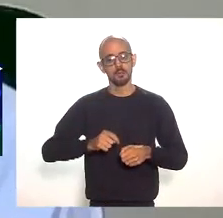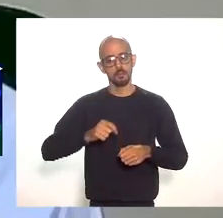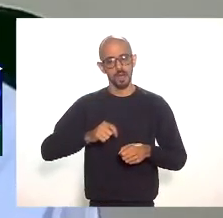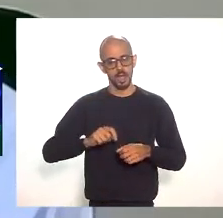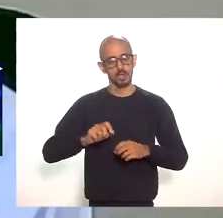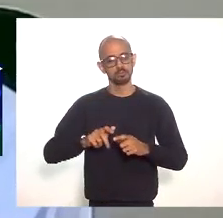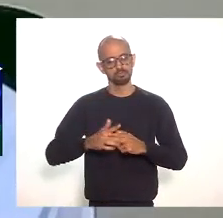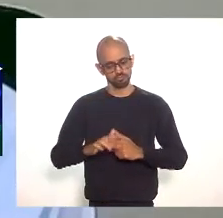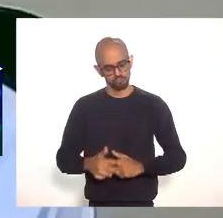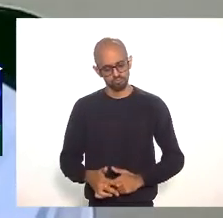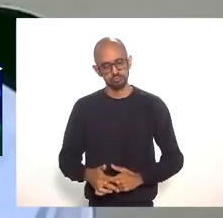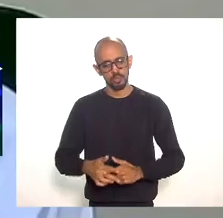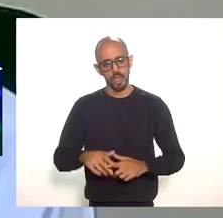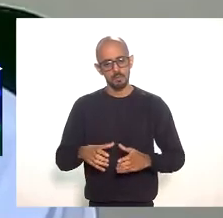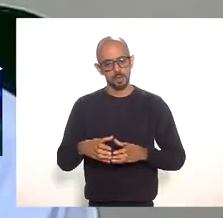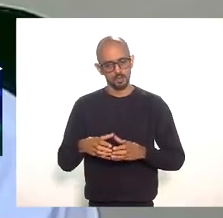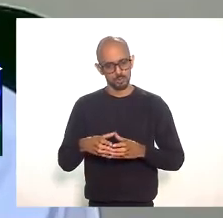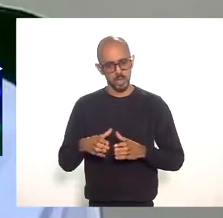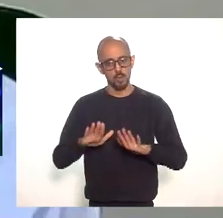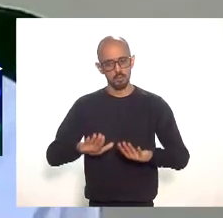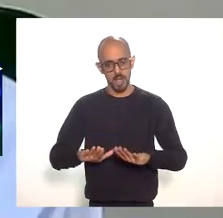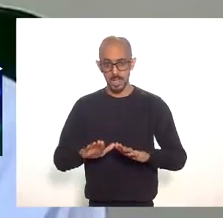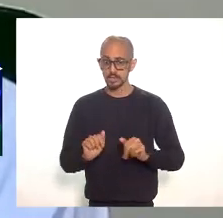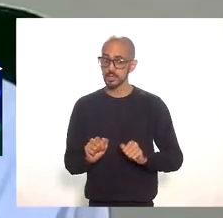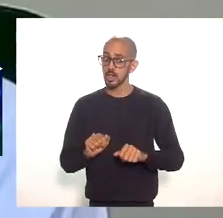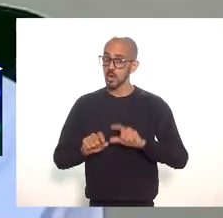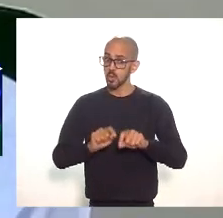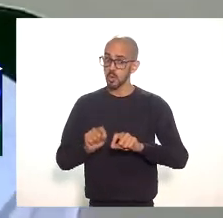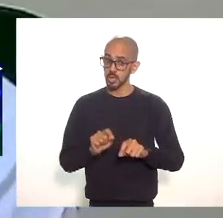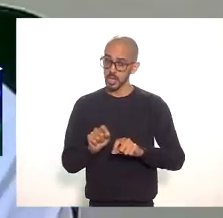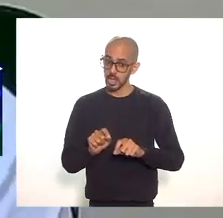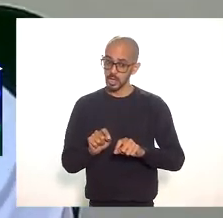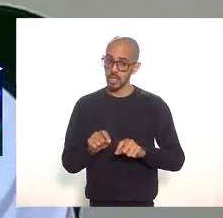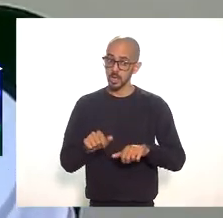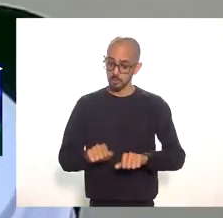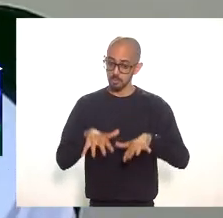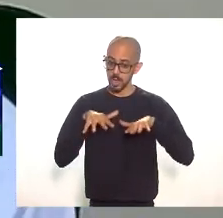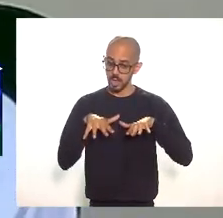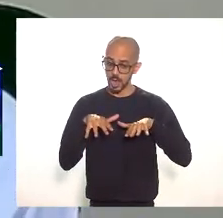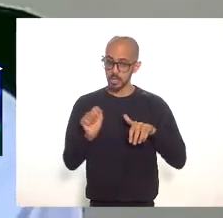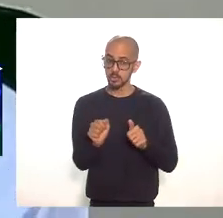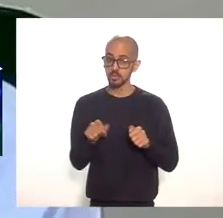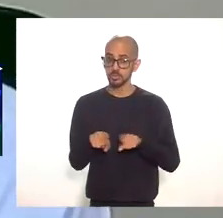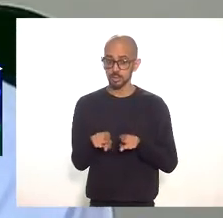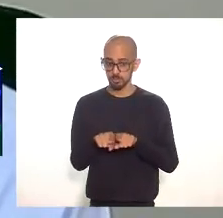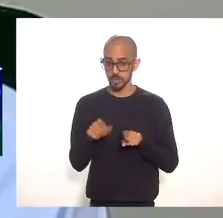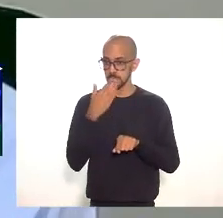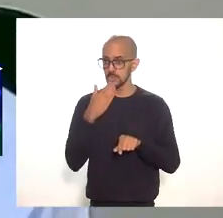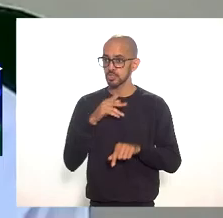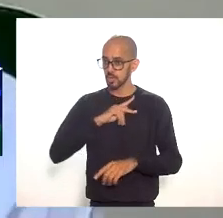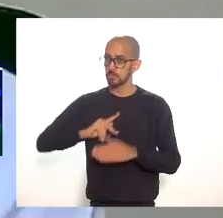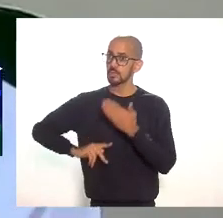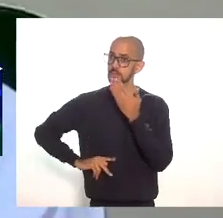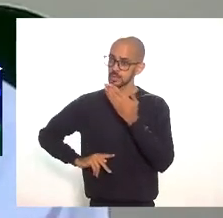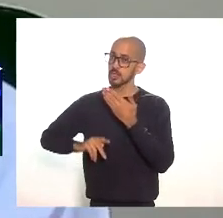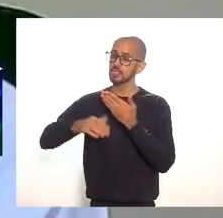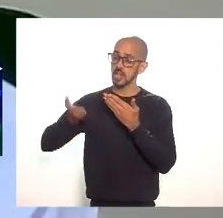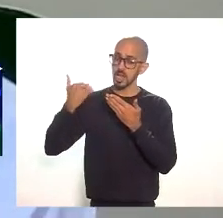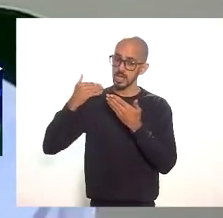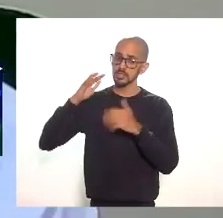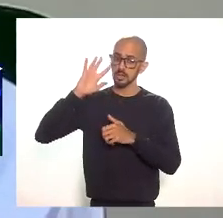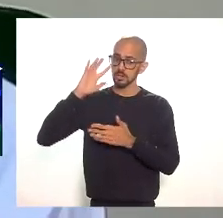eu me recordo, sim, deputado Valdeque tem razão, em que o plenário, feito um pedido ao presidente, havia decidido que